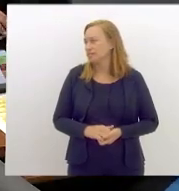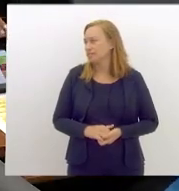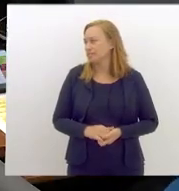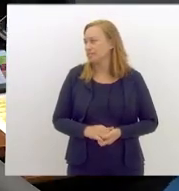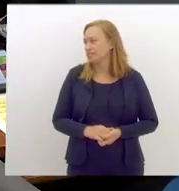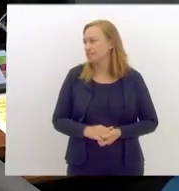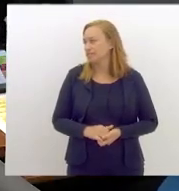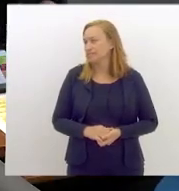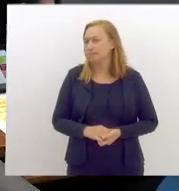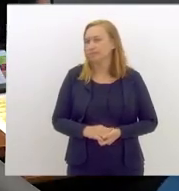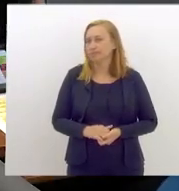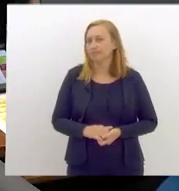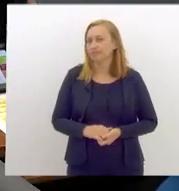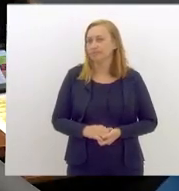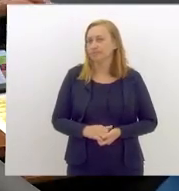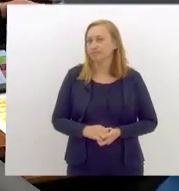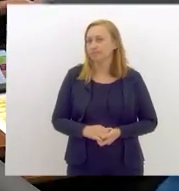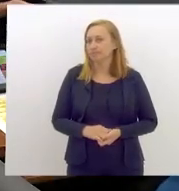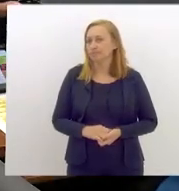senhor presidente